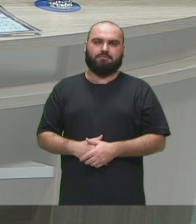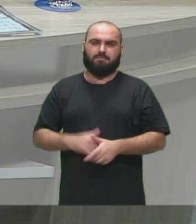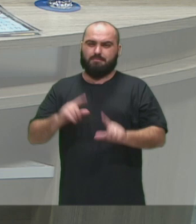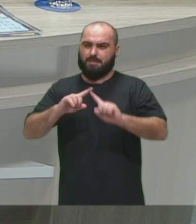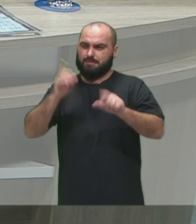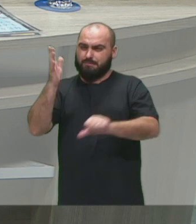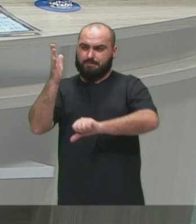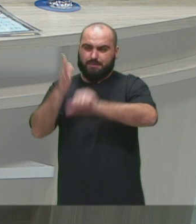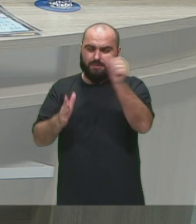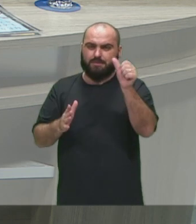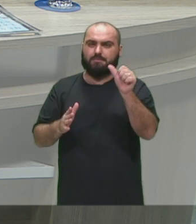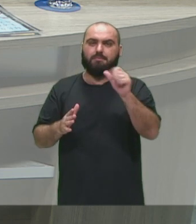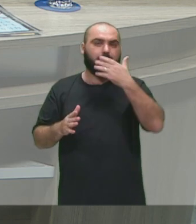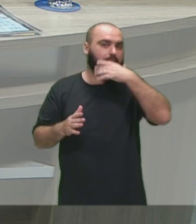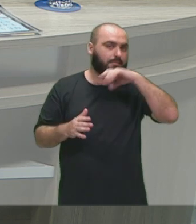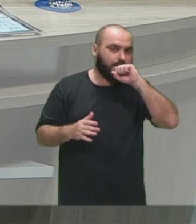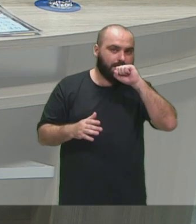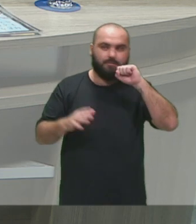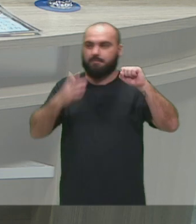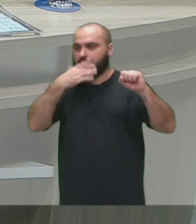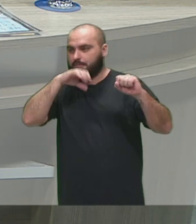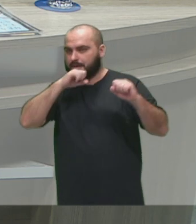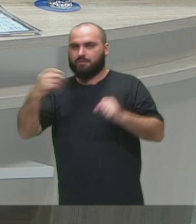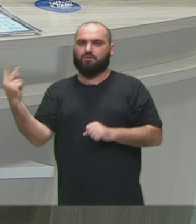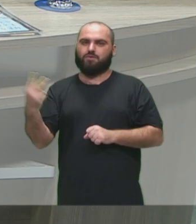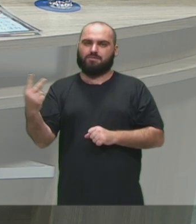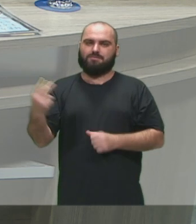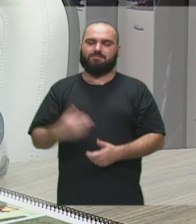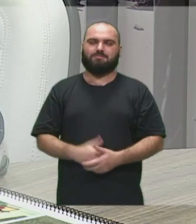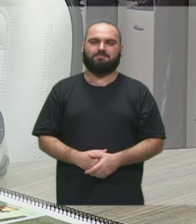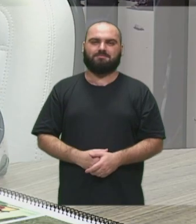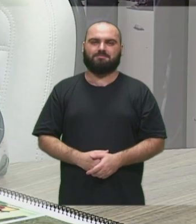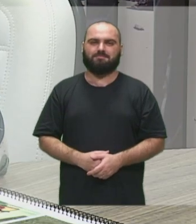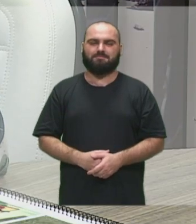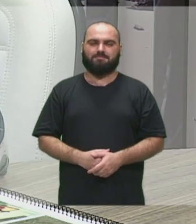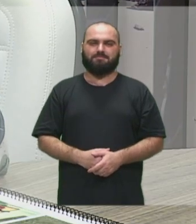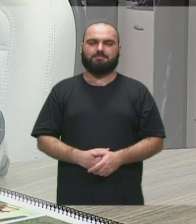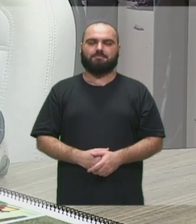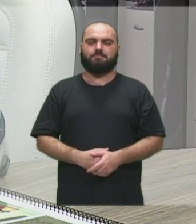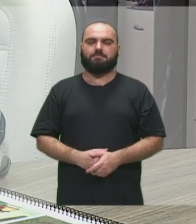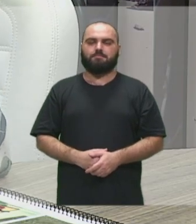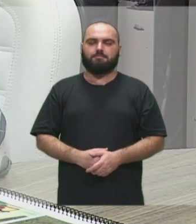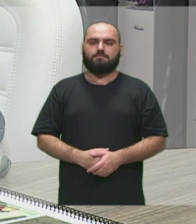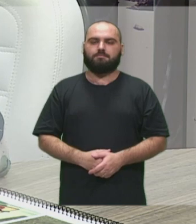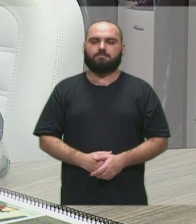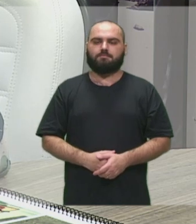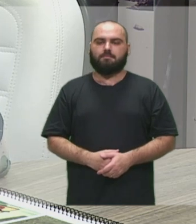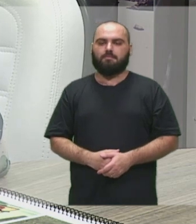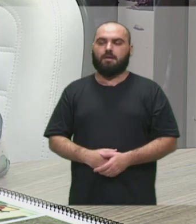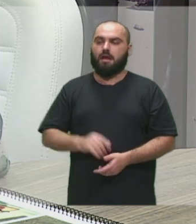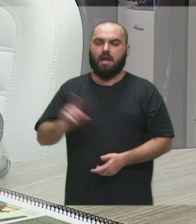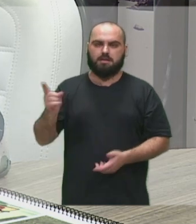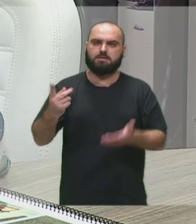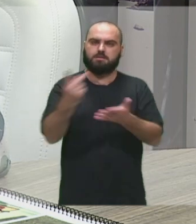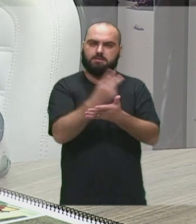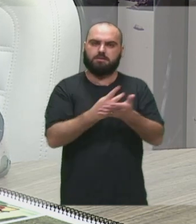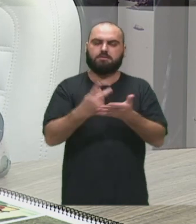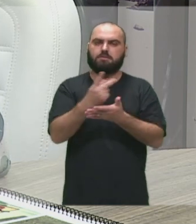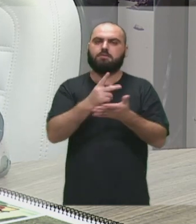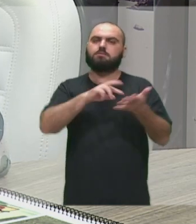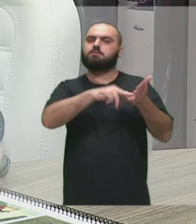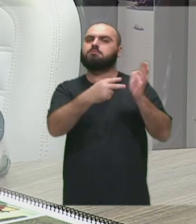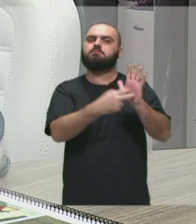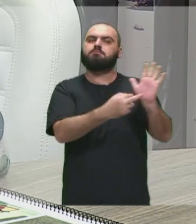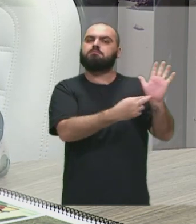está o pai, o padrasto, e aí vai. Então, assim... Essa obra Perigo é para chamar a atenção das